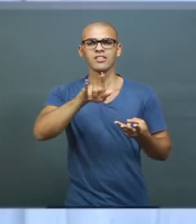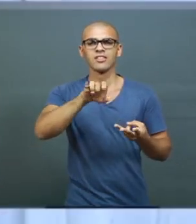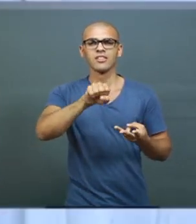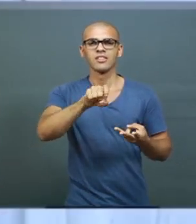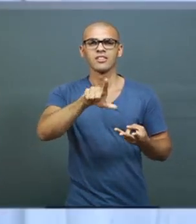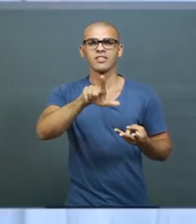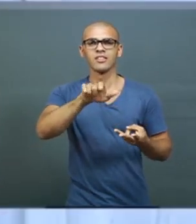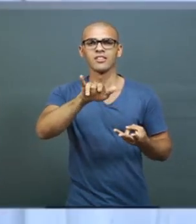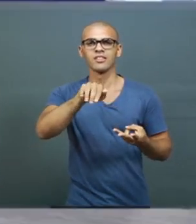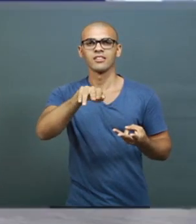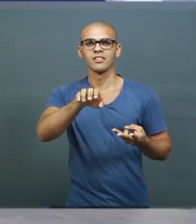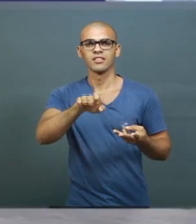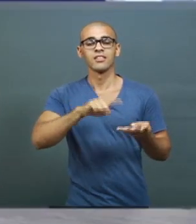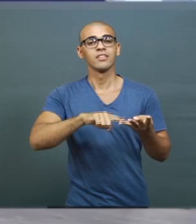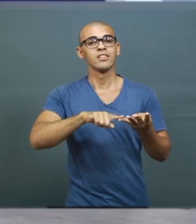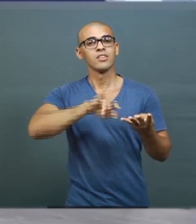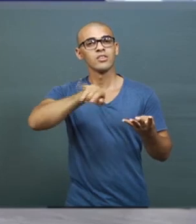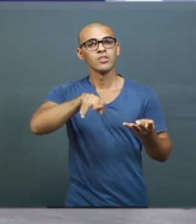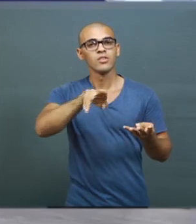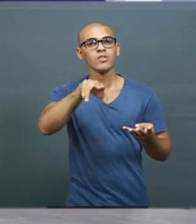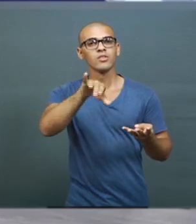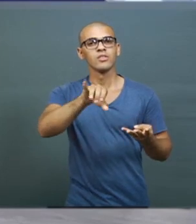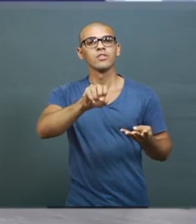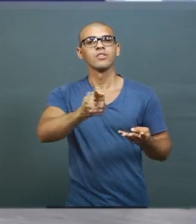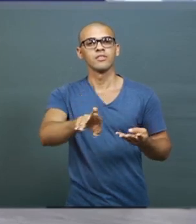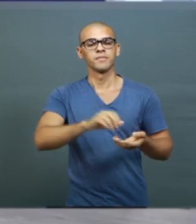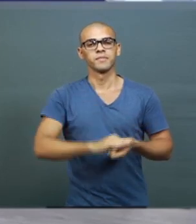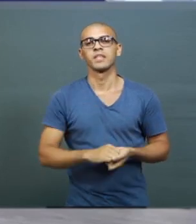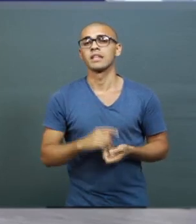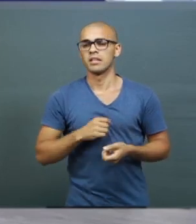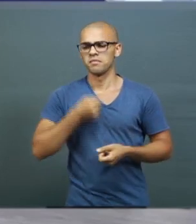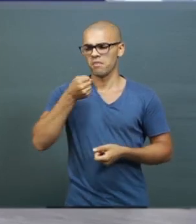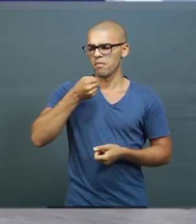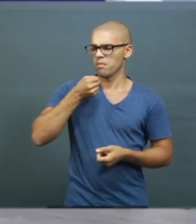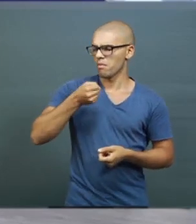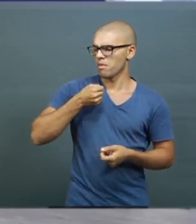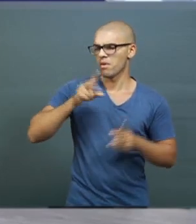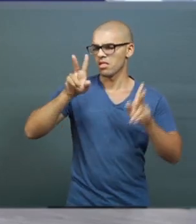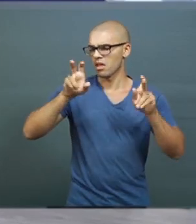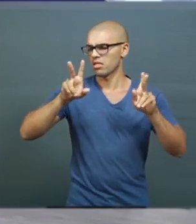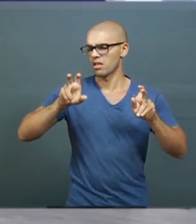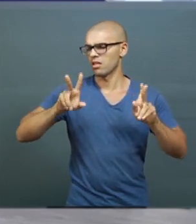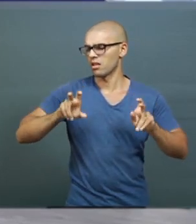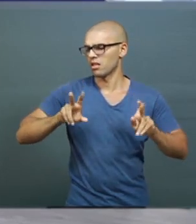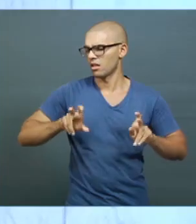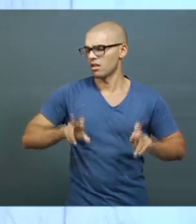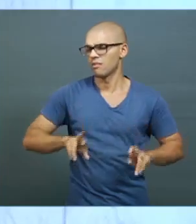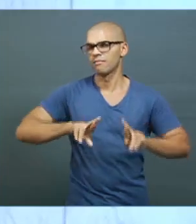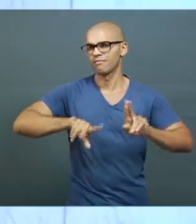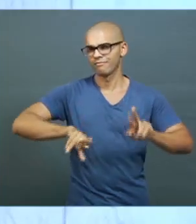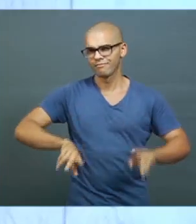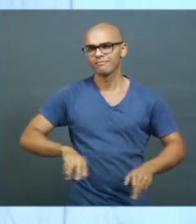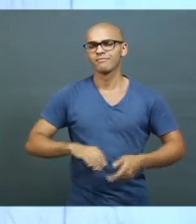e Júnior Caritel, além de entrevistados importantes em diversos setores.